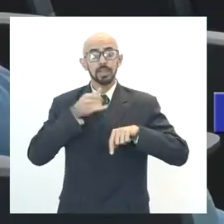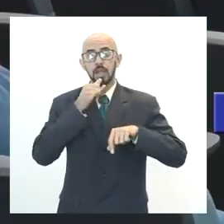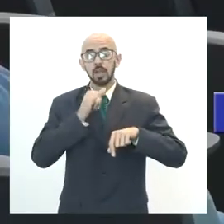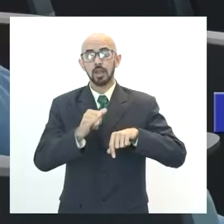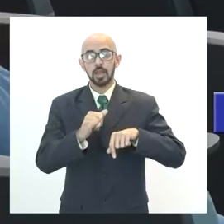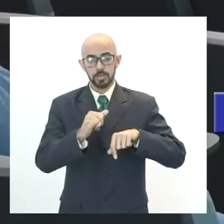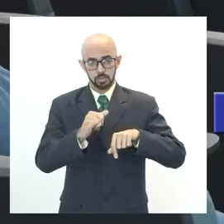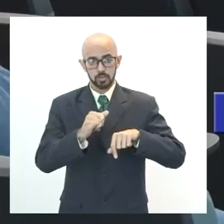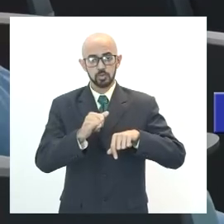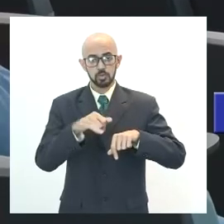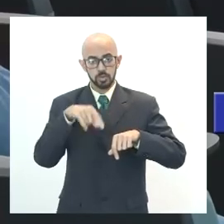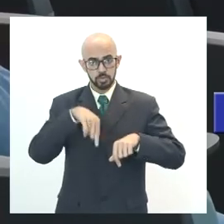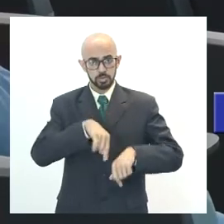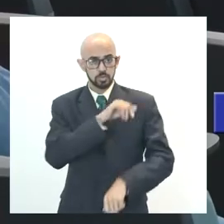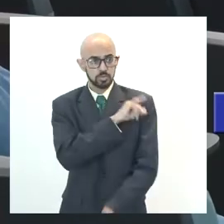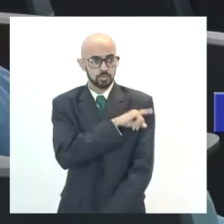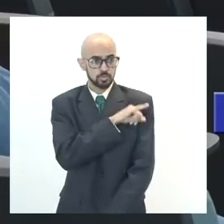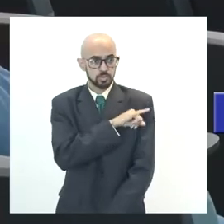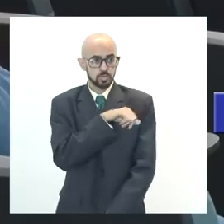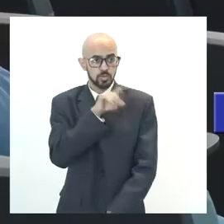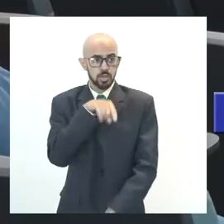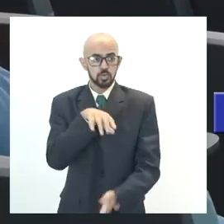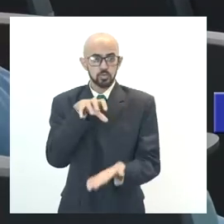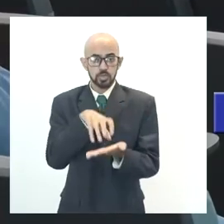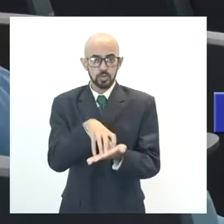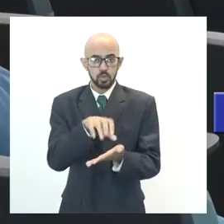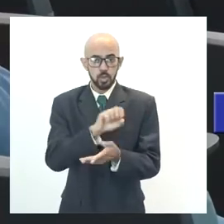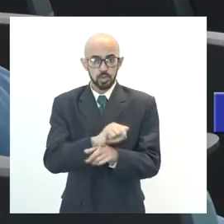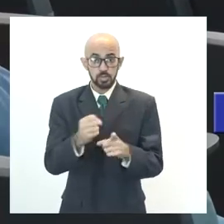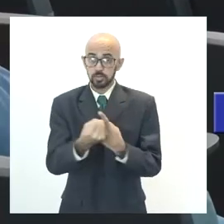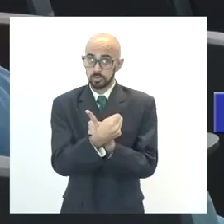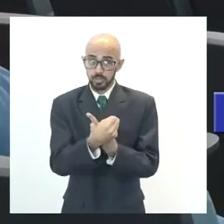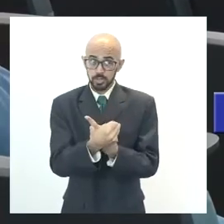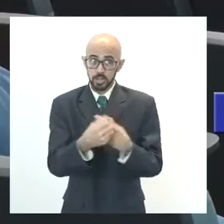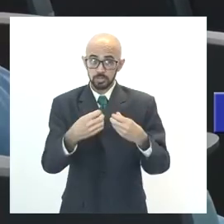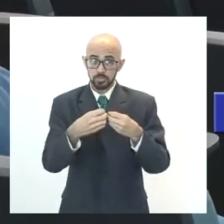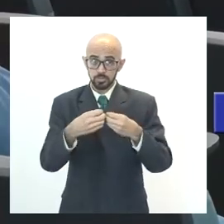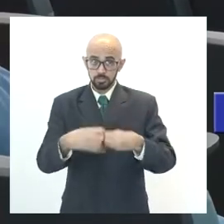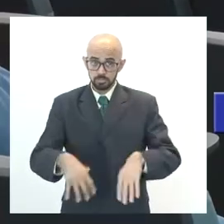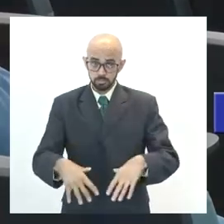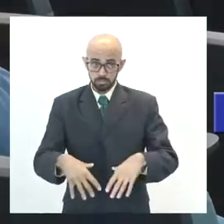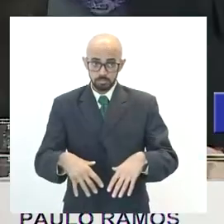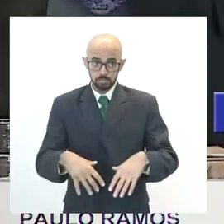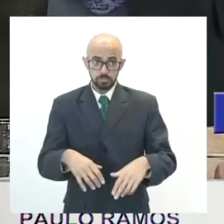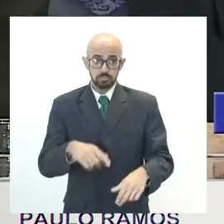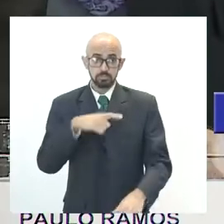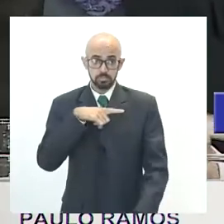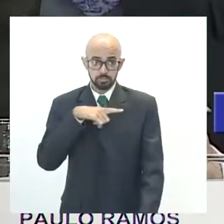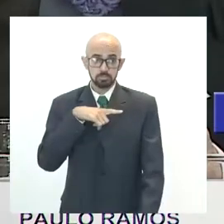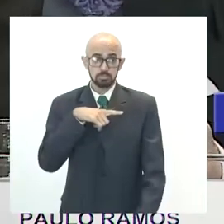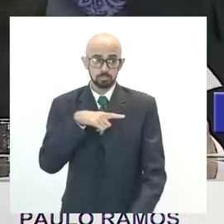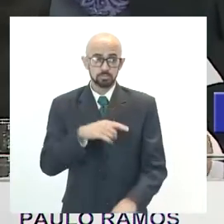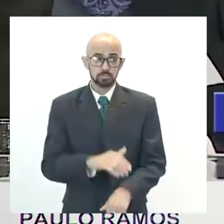eletrodomésticos do Rio de Janeiro dizer que é um setor da sociedade eu tô prejudicado em